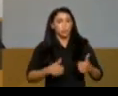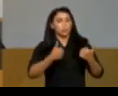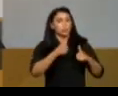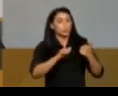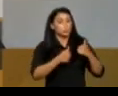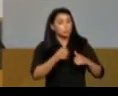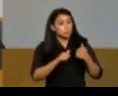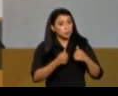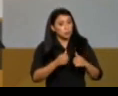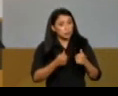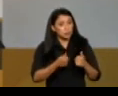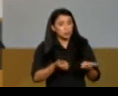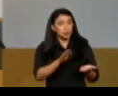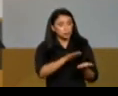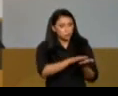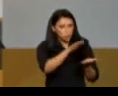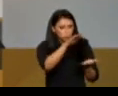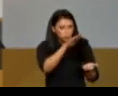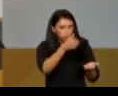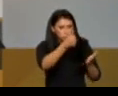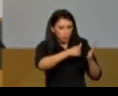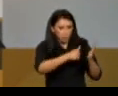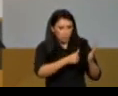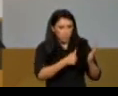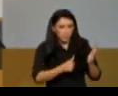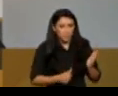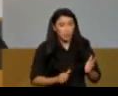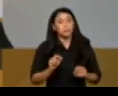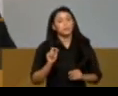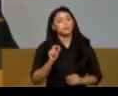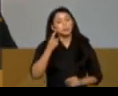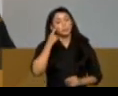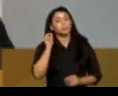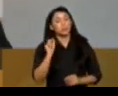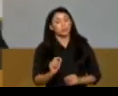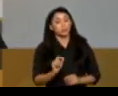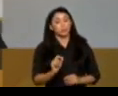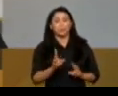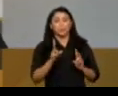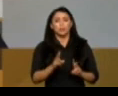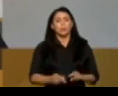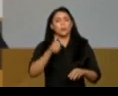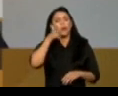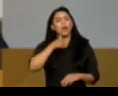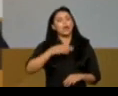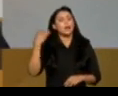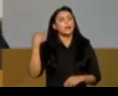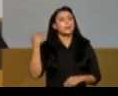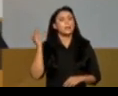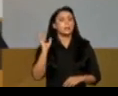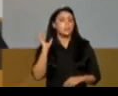Então, concluindo meu voto e pedindo escusas pela extensão da minha peroração,